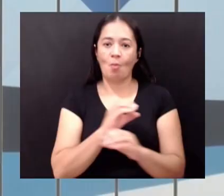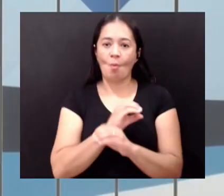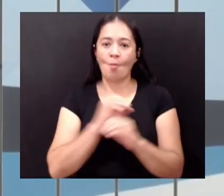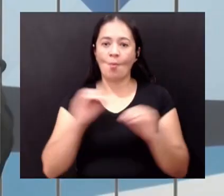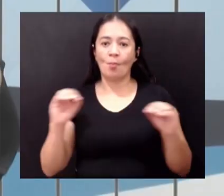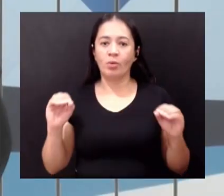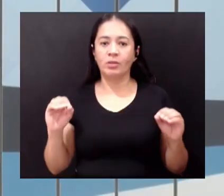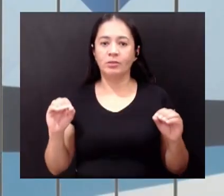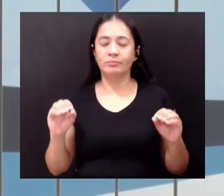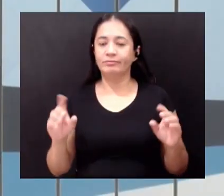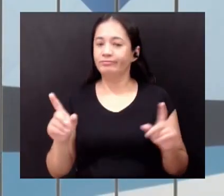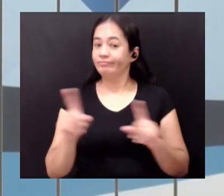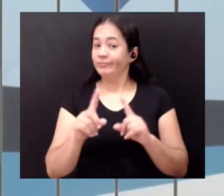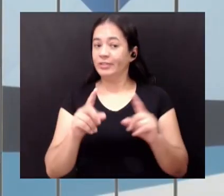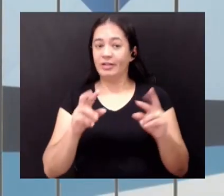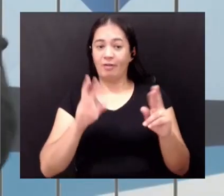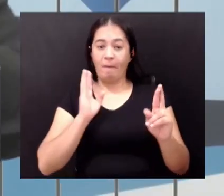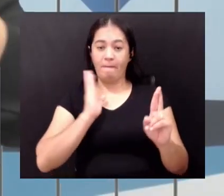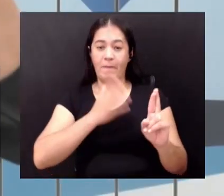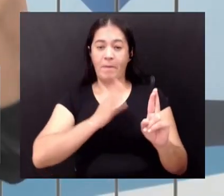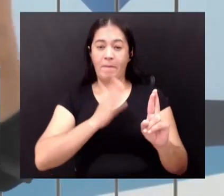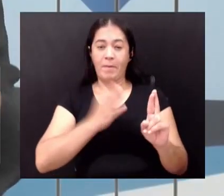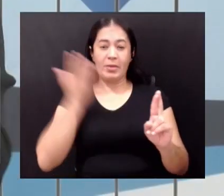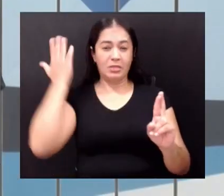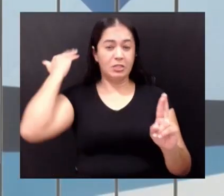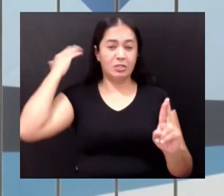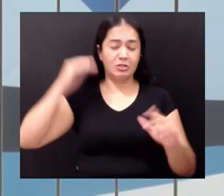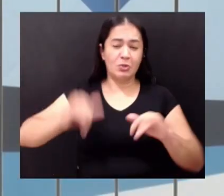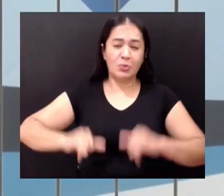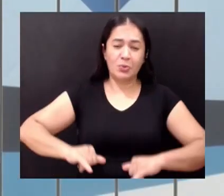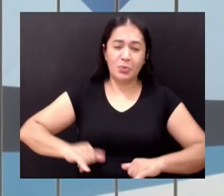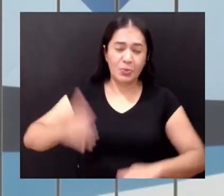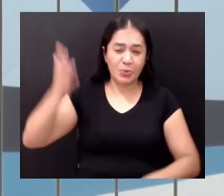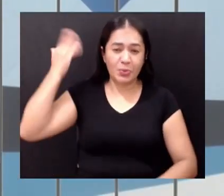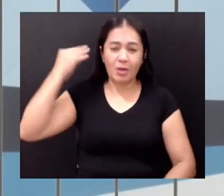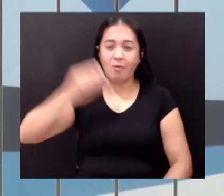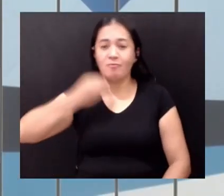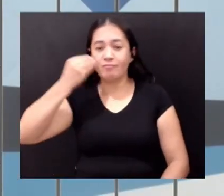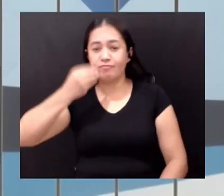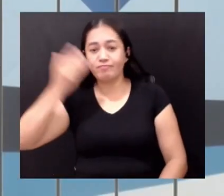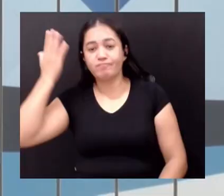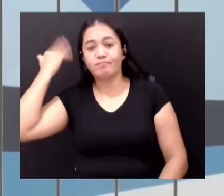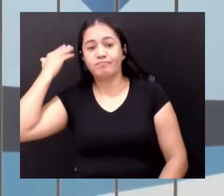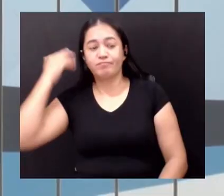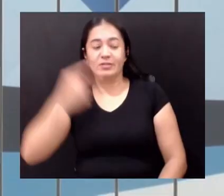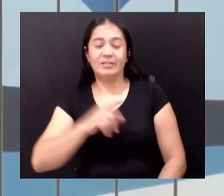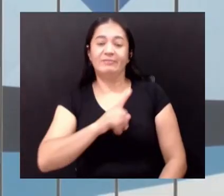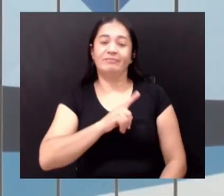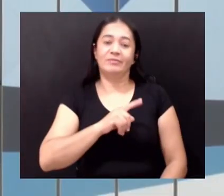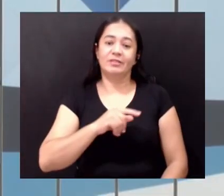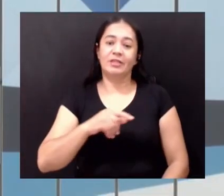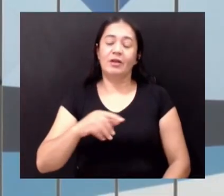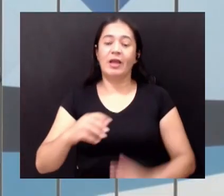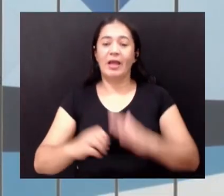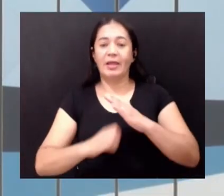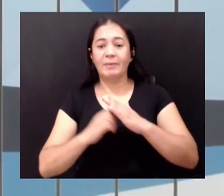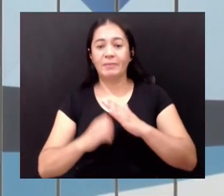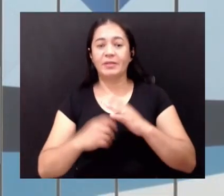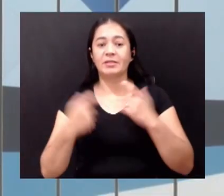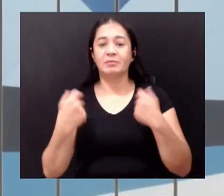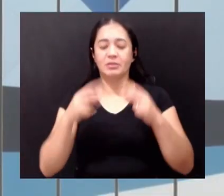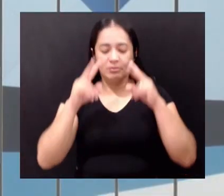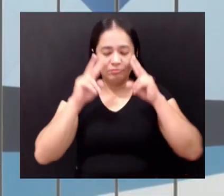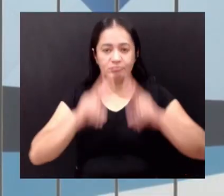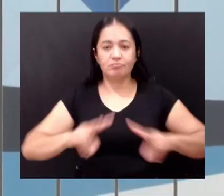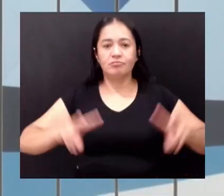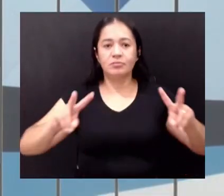referências anteriores, com sofrimentos anteriores, experiências anteriores. Então, a empresa precisa fazer um olhar de quem é esse colaborador que